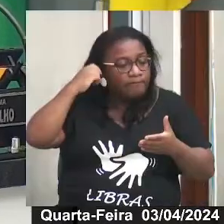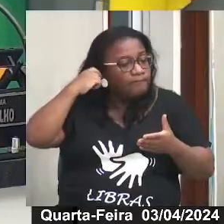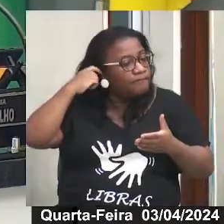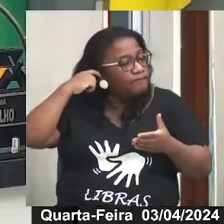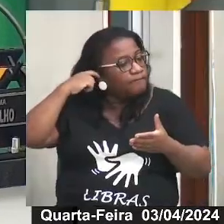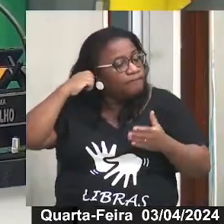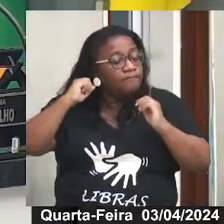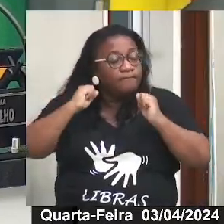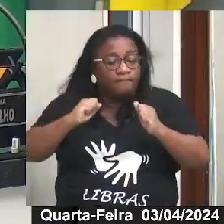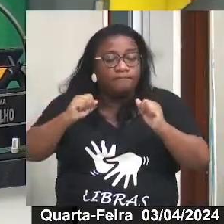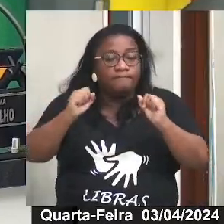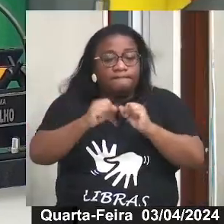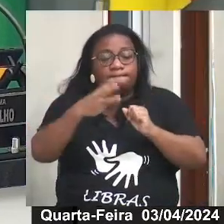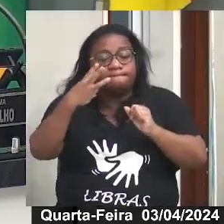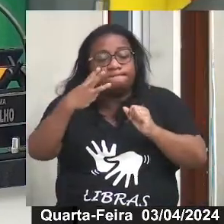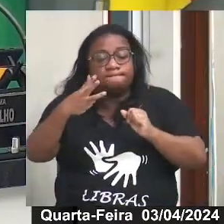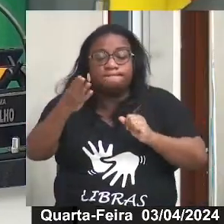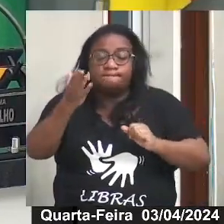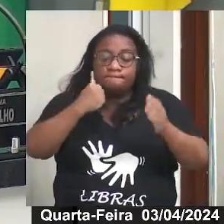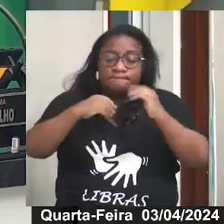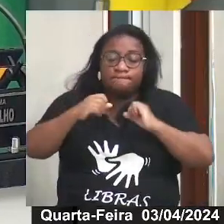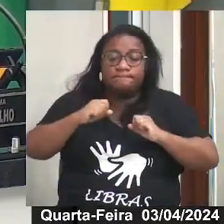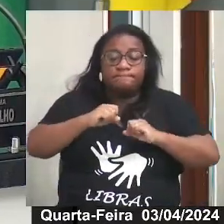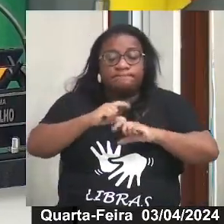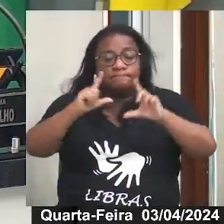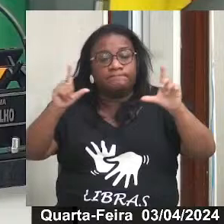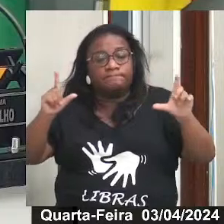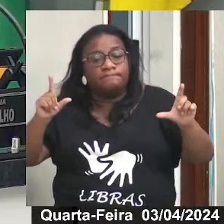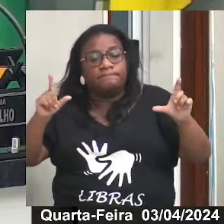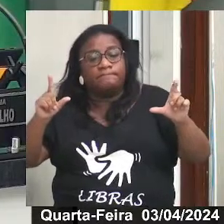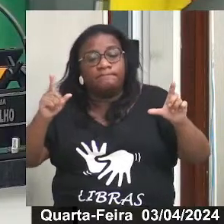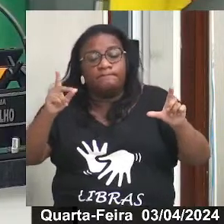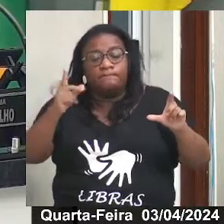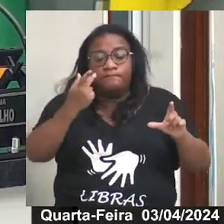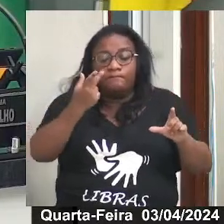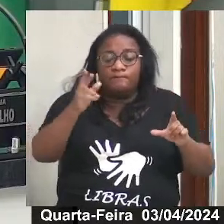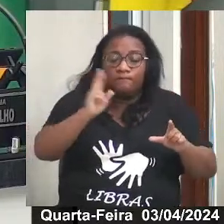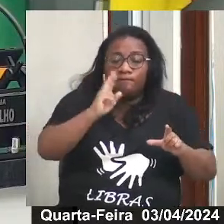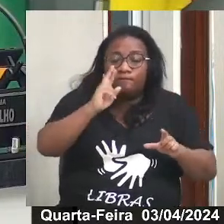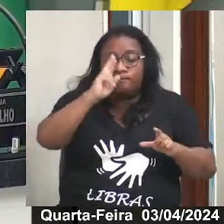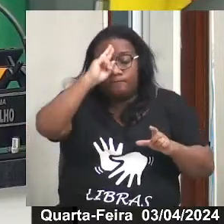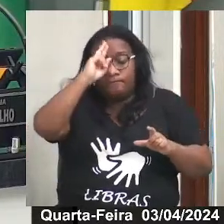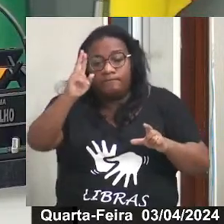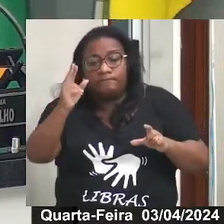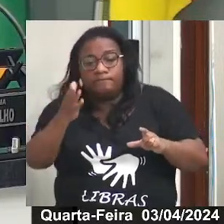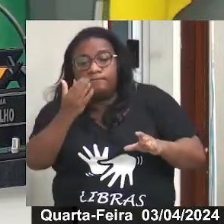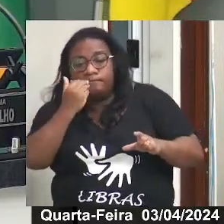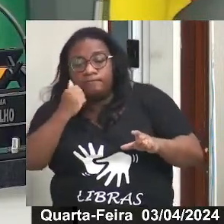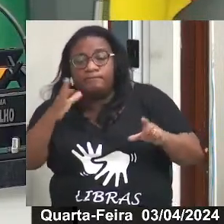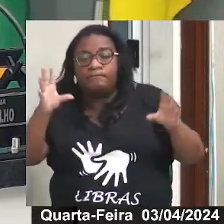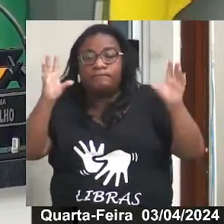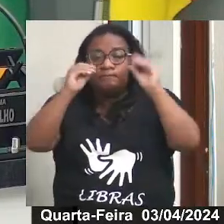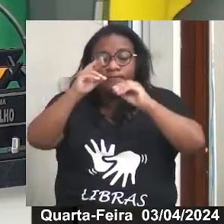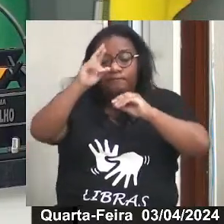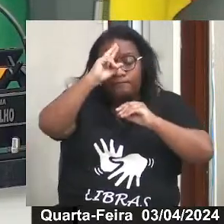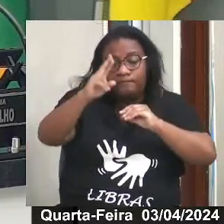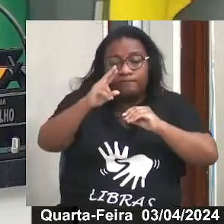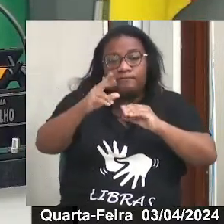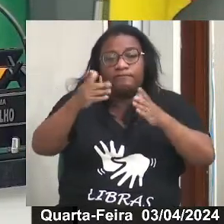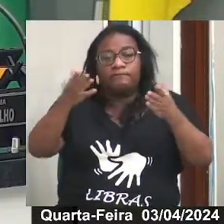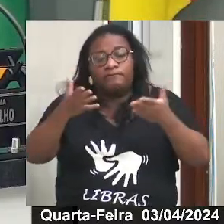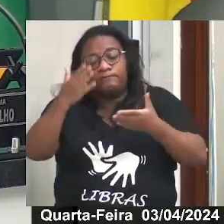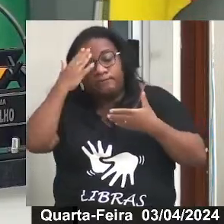nossa cidade poder fazer 3 refeições num dia. Café da manhã por R$1, almoço por R$1 e janta por